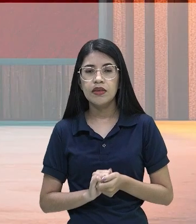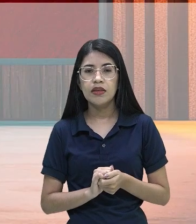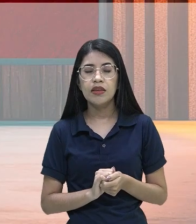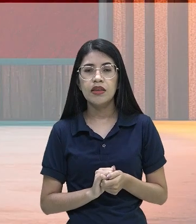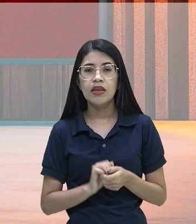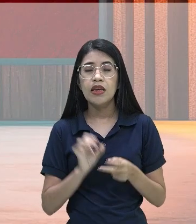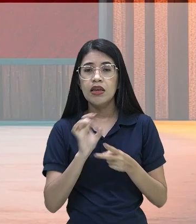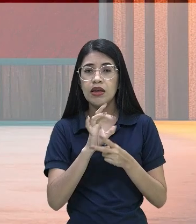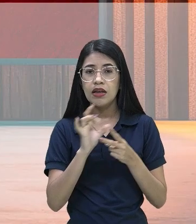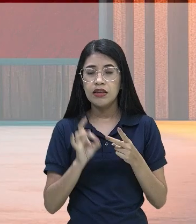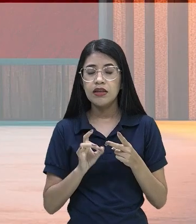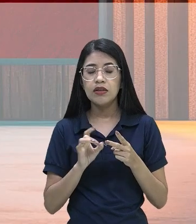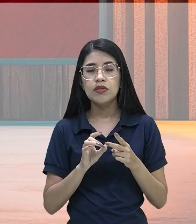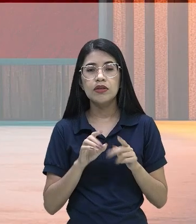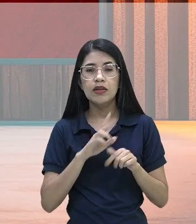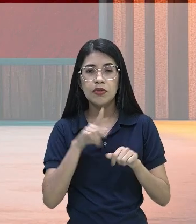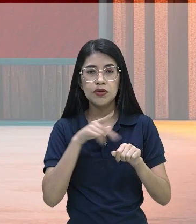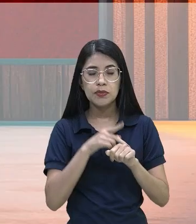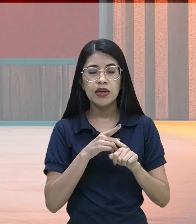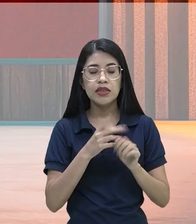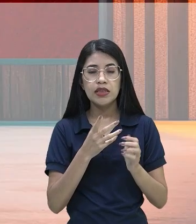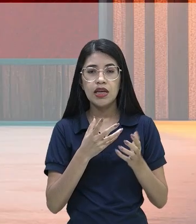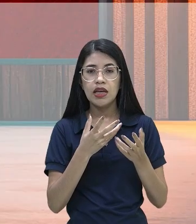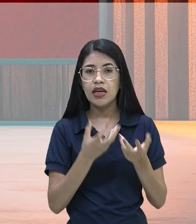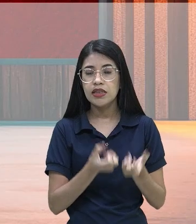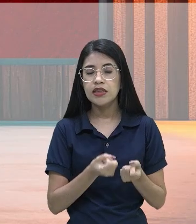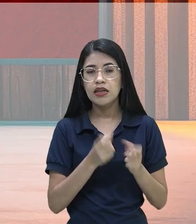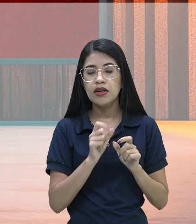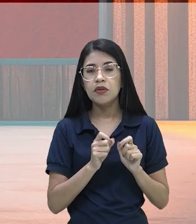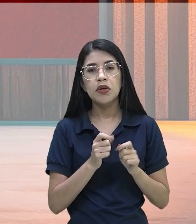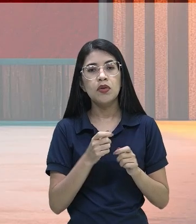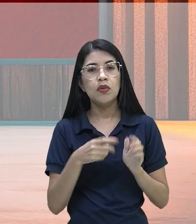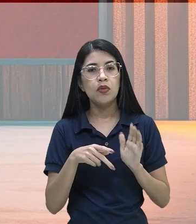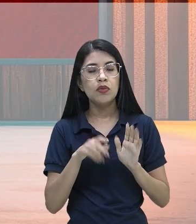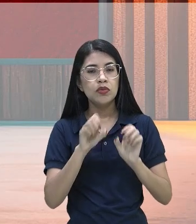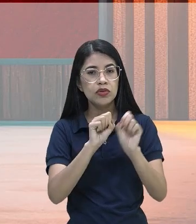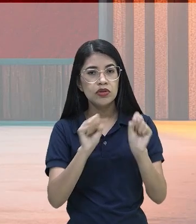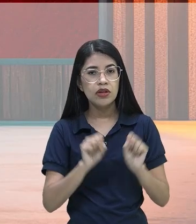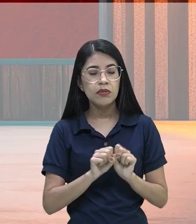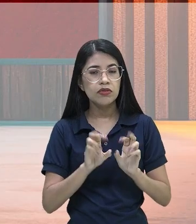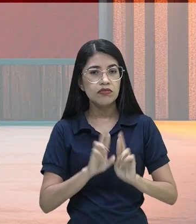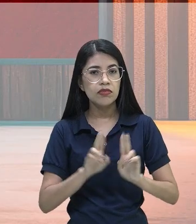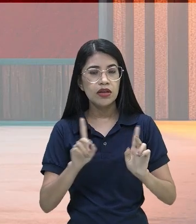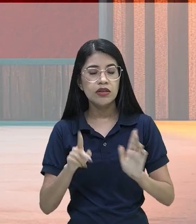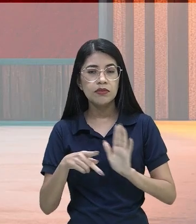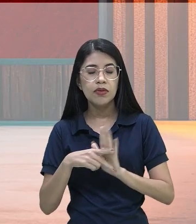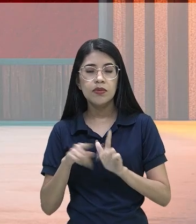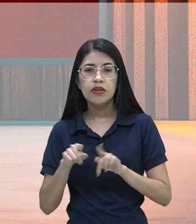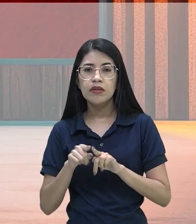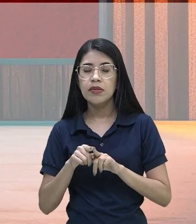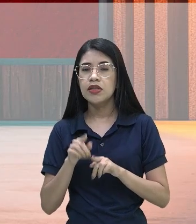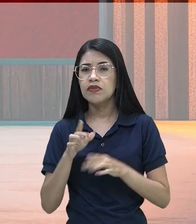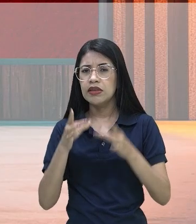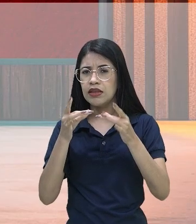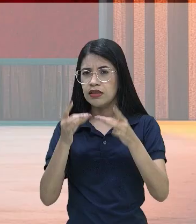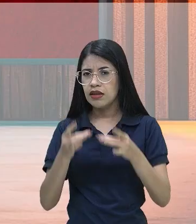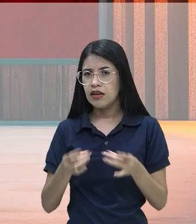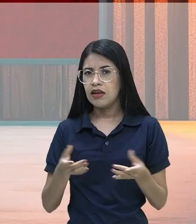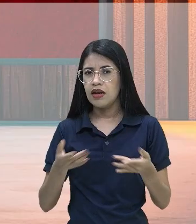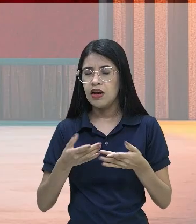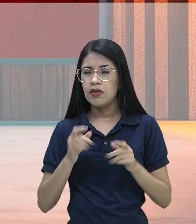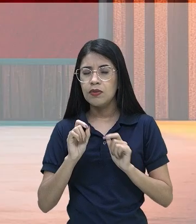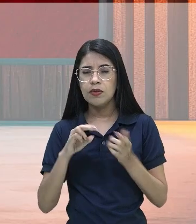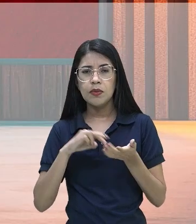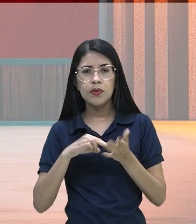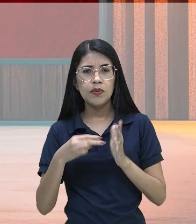cada uma dessas superpotências adotou um sistema econômico diferente. E a gente vai conhecer com mais detalhe o que são